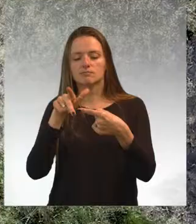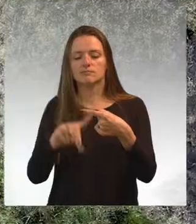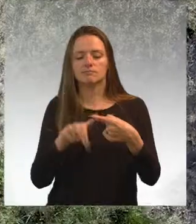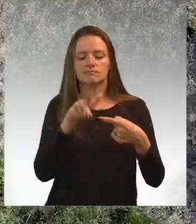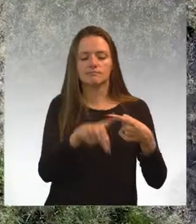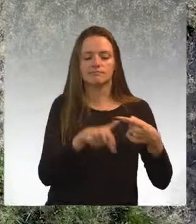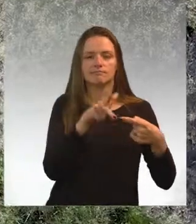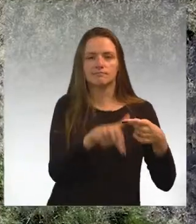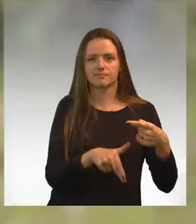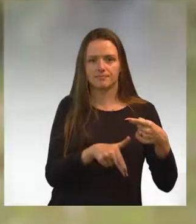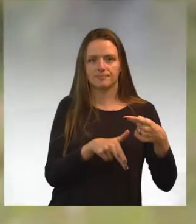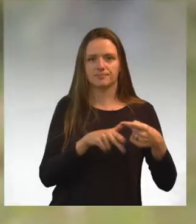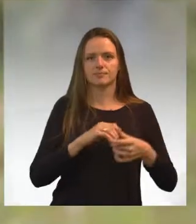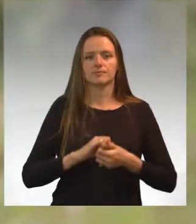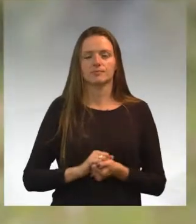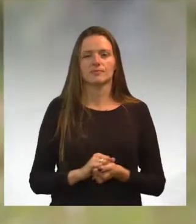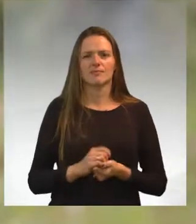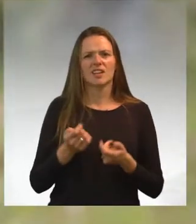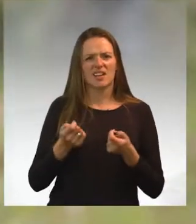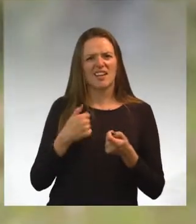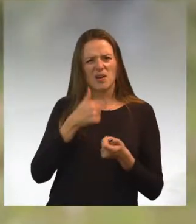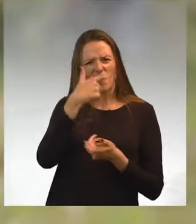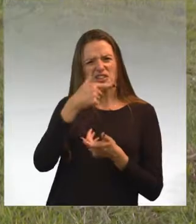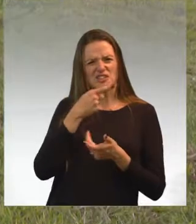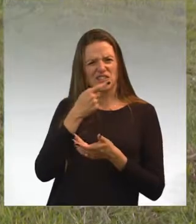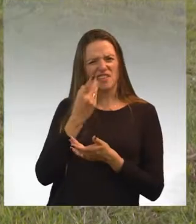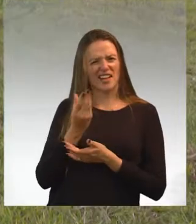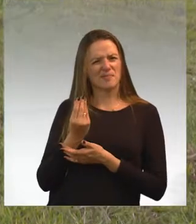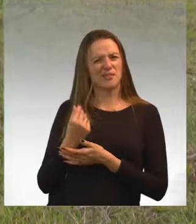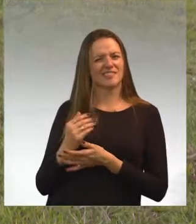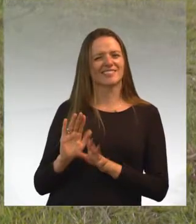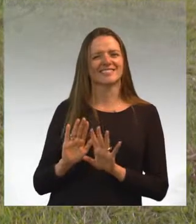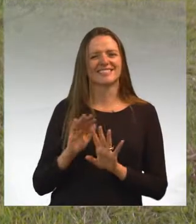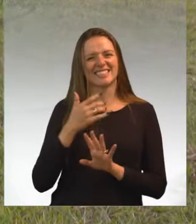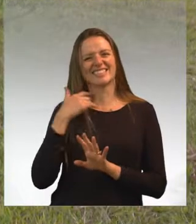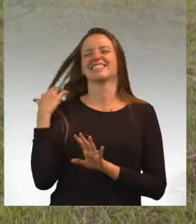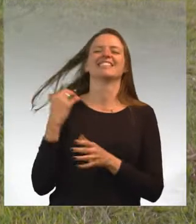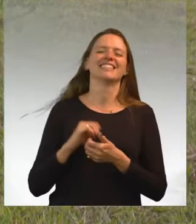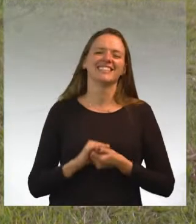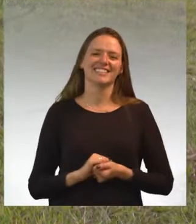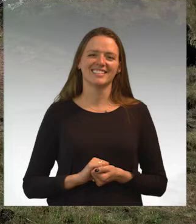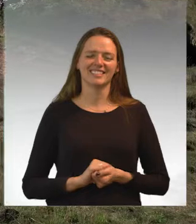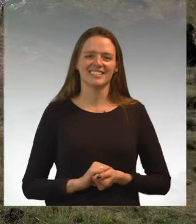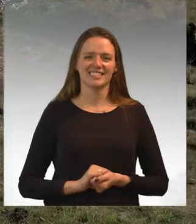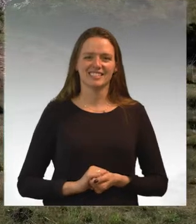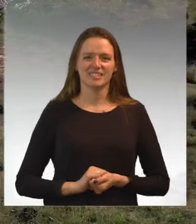rompendo, rompendo. Acho que eu falei muito. Vamos!